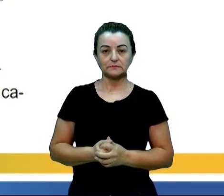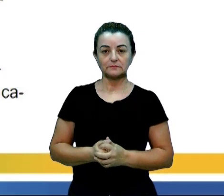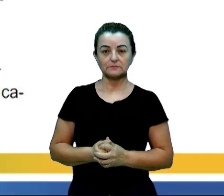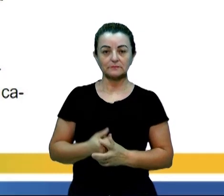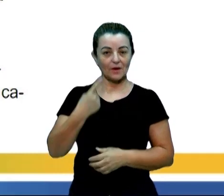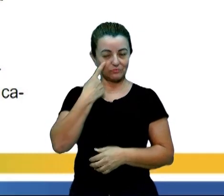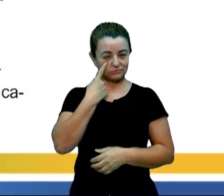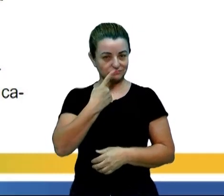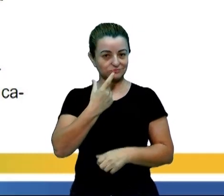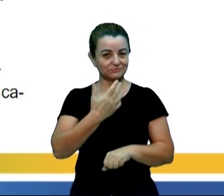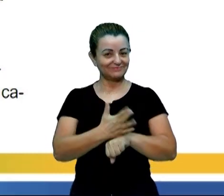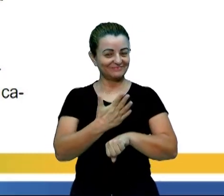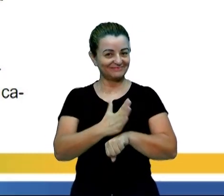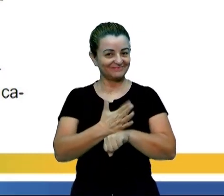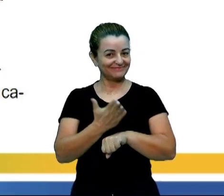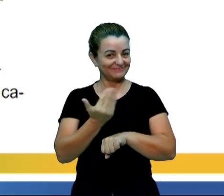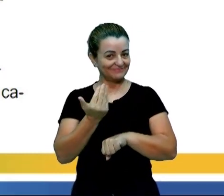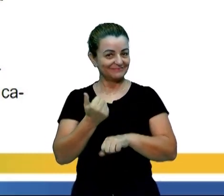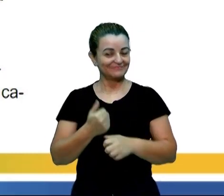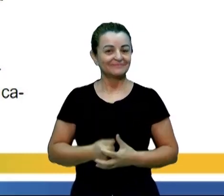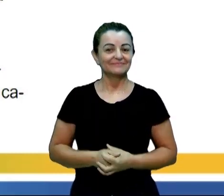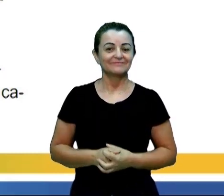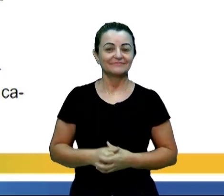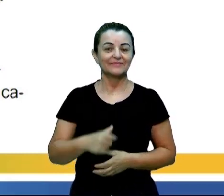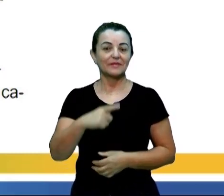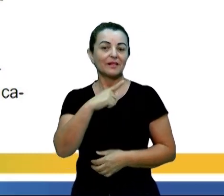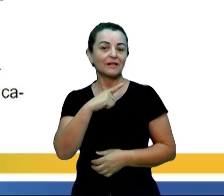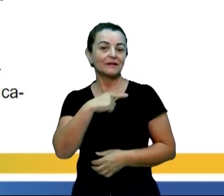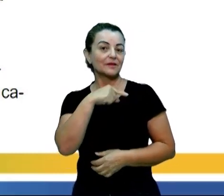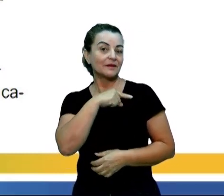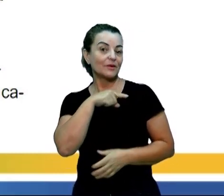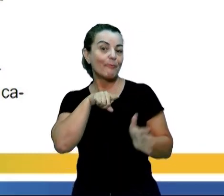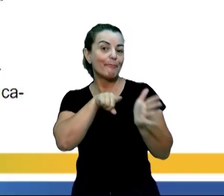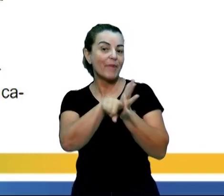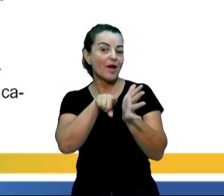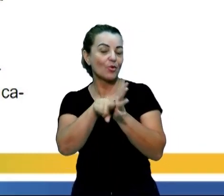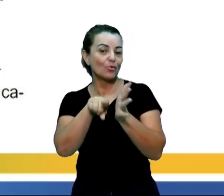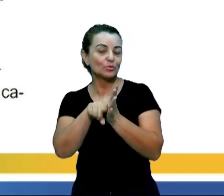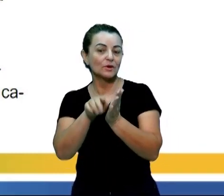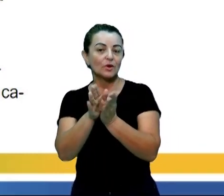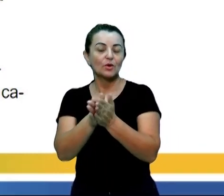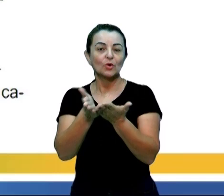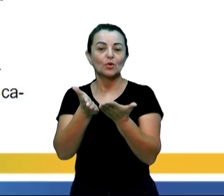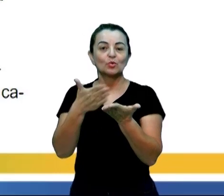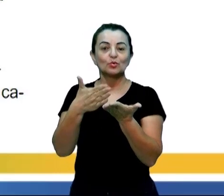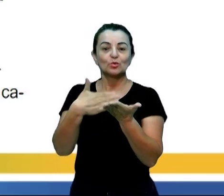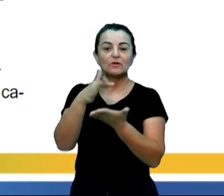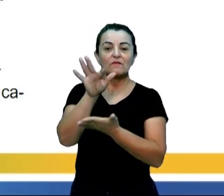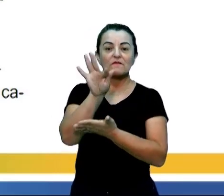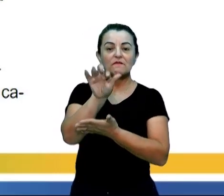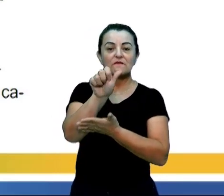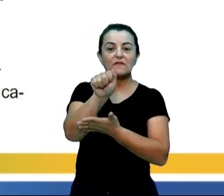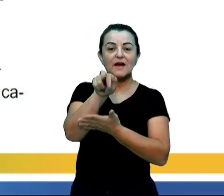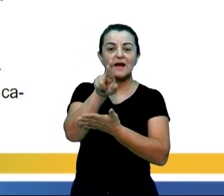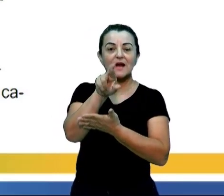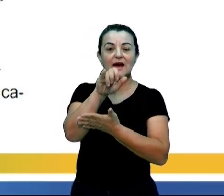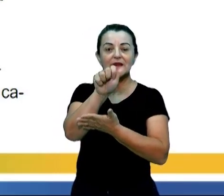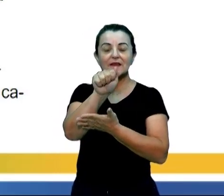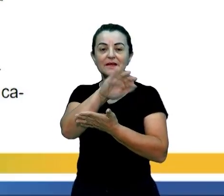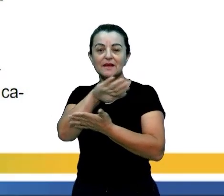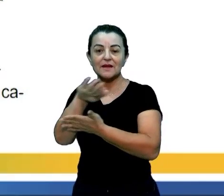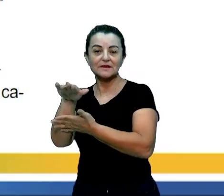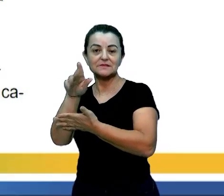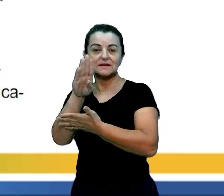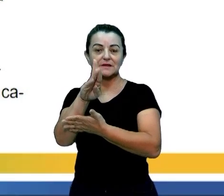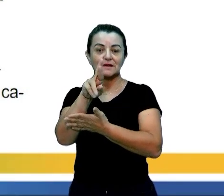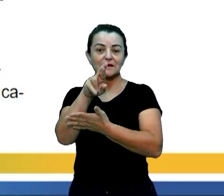Vamos exercitar esse cérebro? Nós temos aqui uma questãozinha do livro do Sistema Farias Brito, a prova Enem,